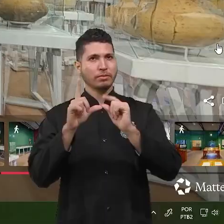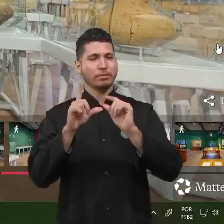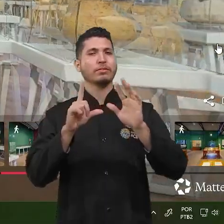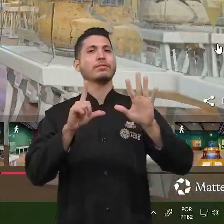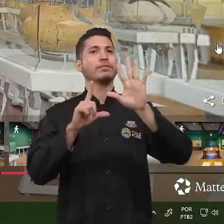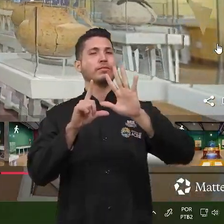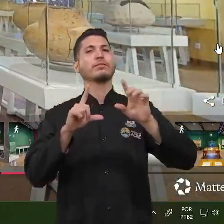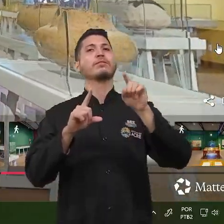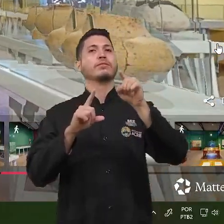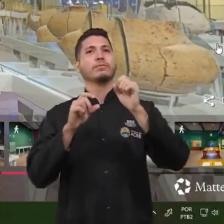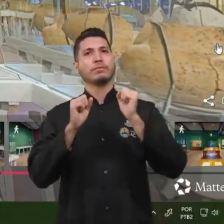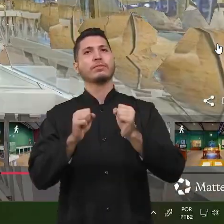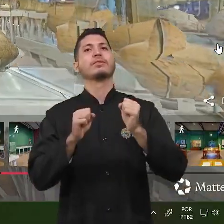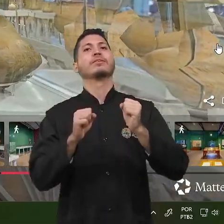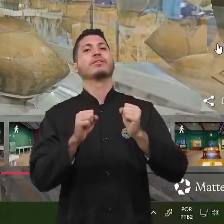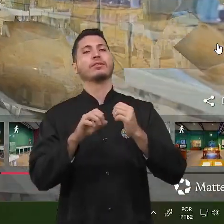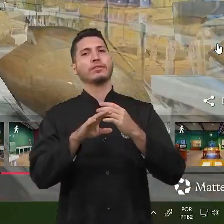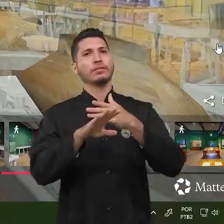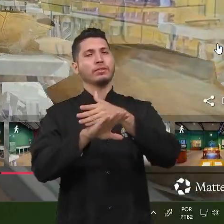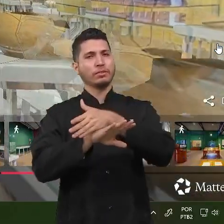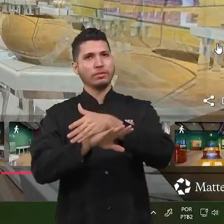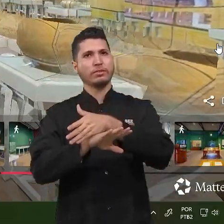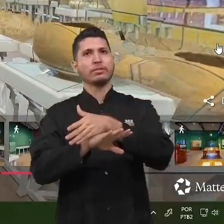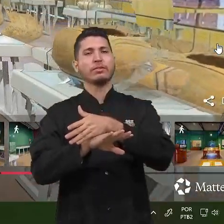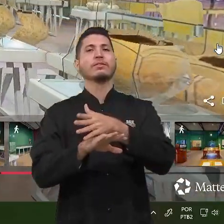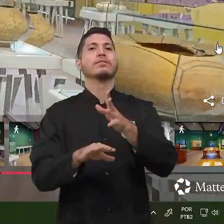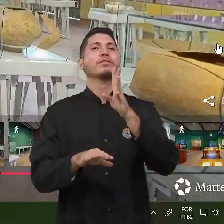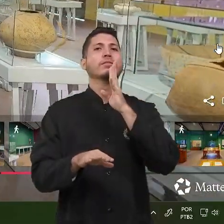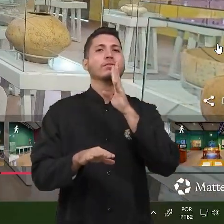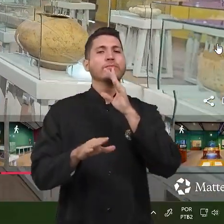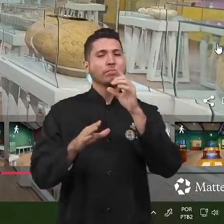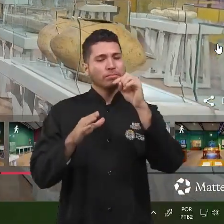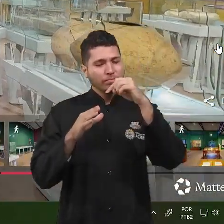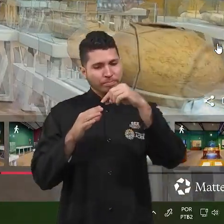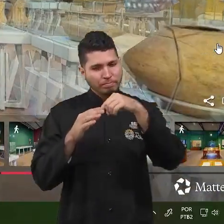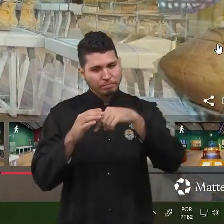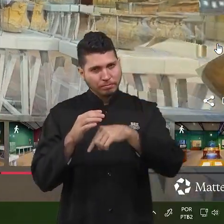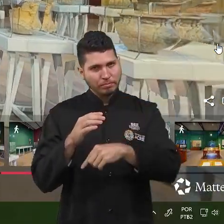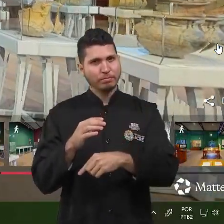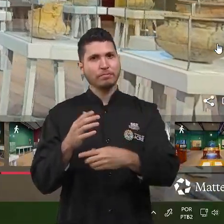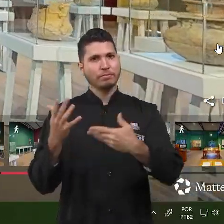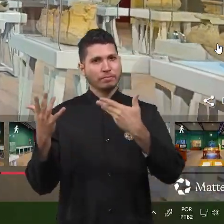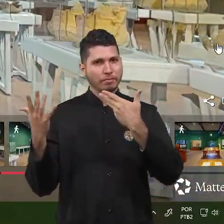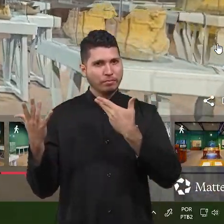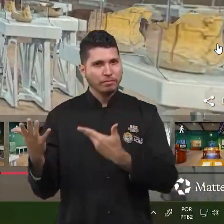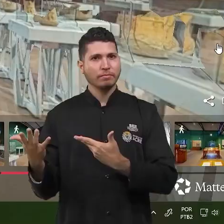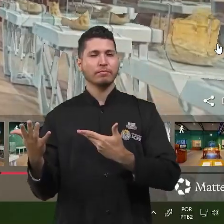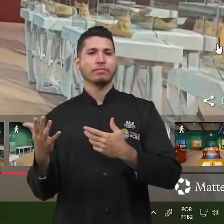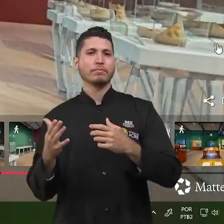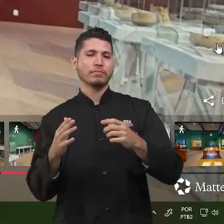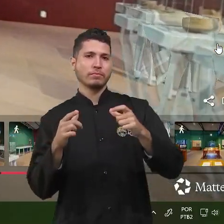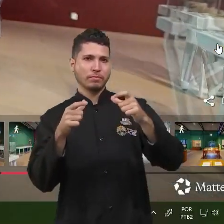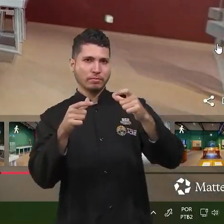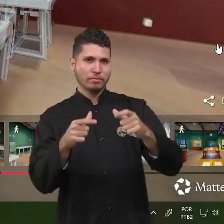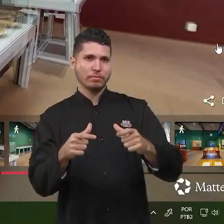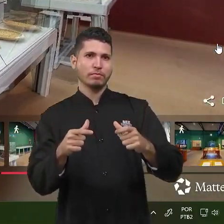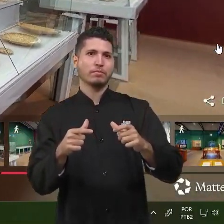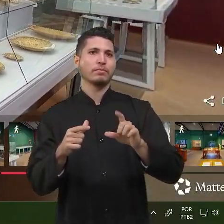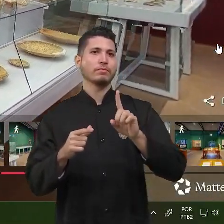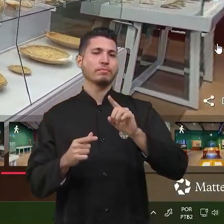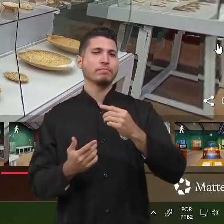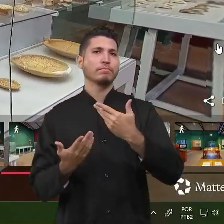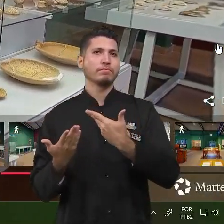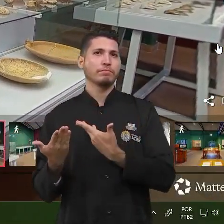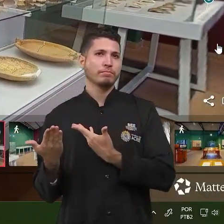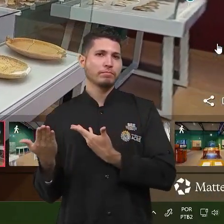você poder acessar e conhecer mais o Museu do Marajó e os outros museus que eu falei para